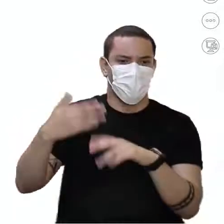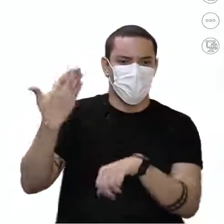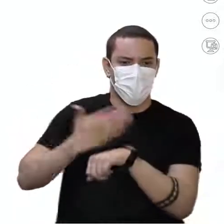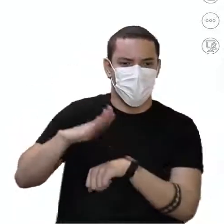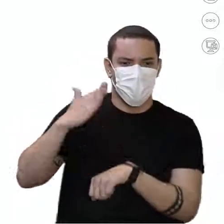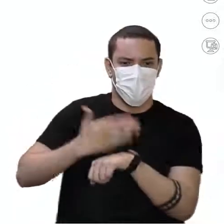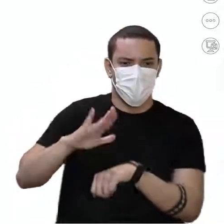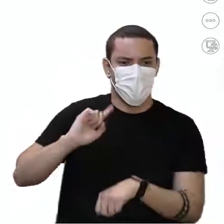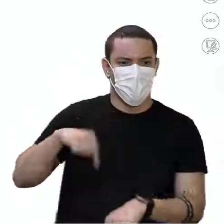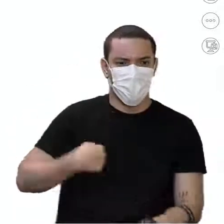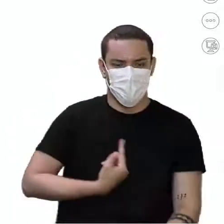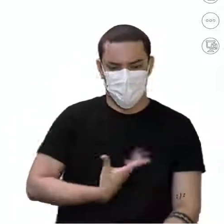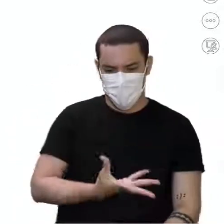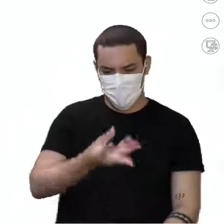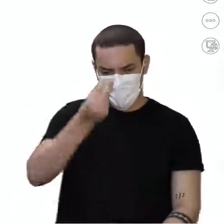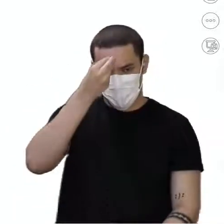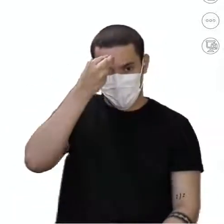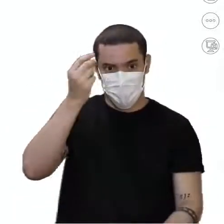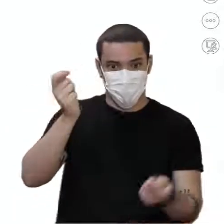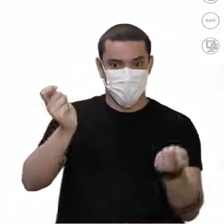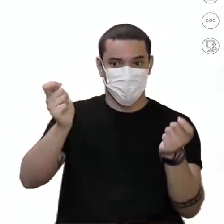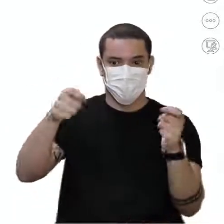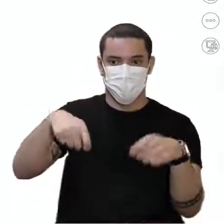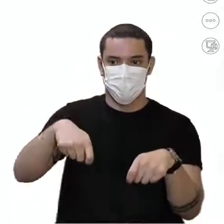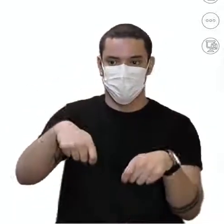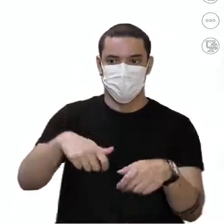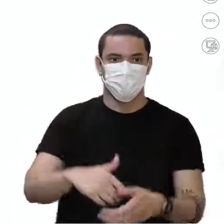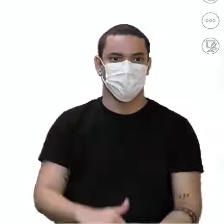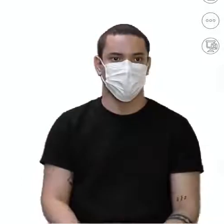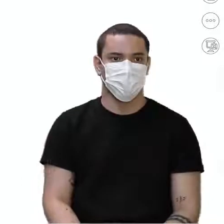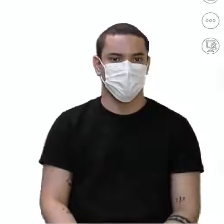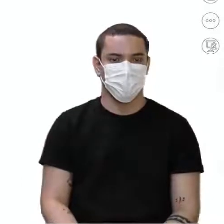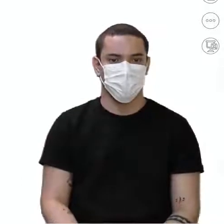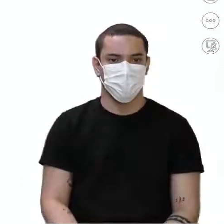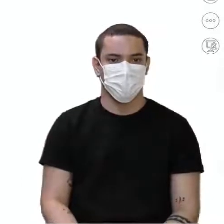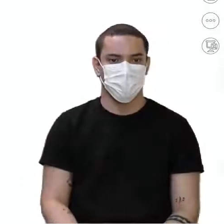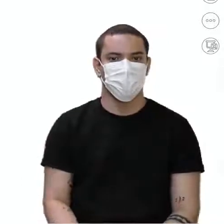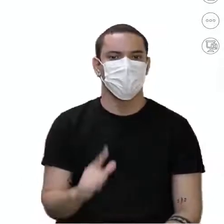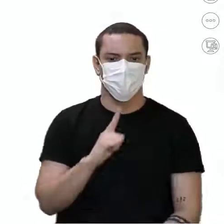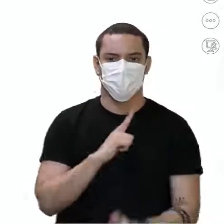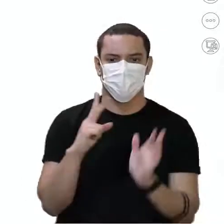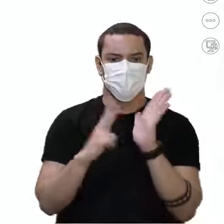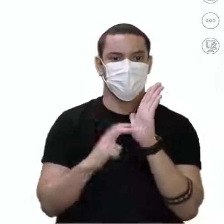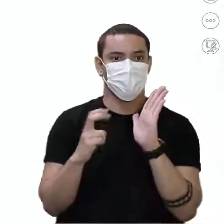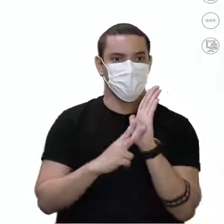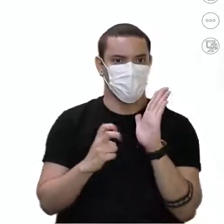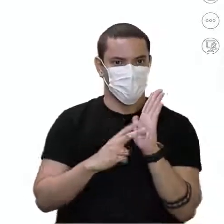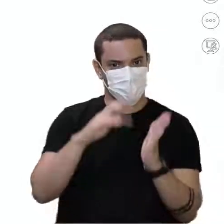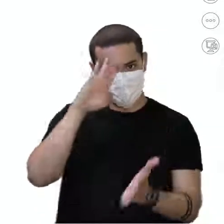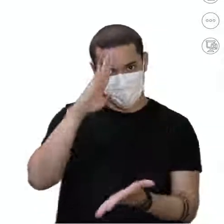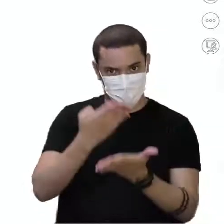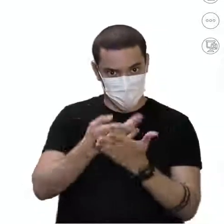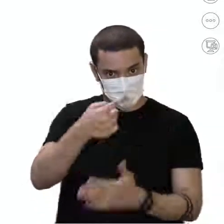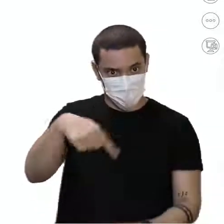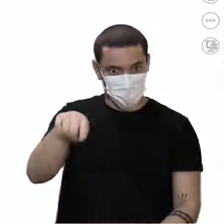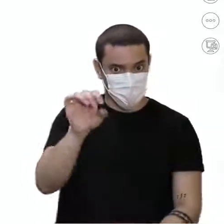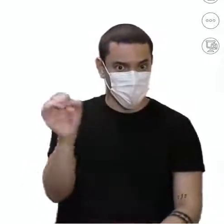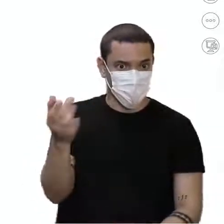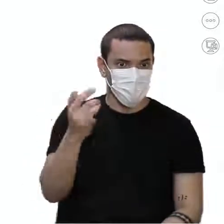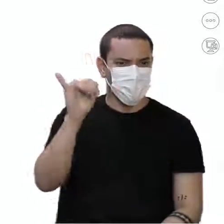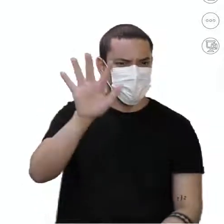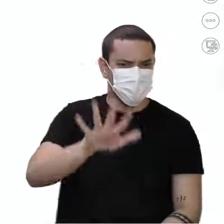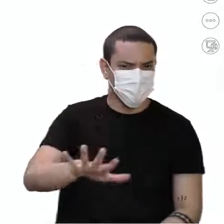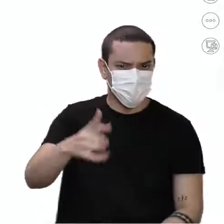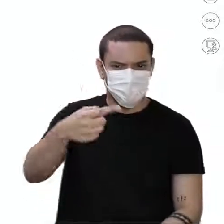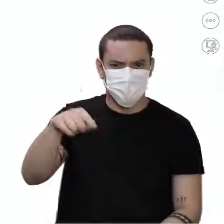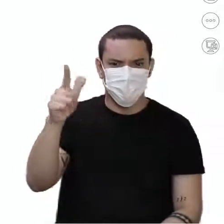gente realmente fixa, tá, galera? E olha aí, eu tenho um vocabulário que eu acho que deve ser novo para vocês, mas pelas imagens